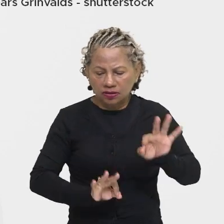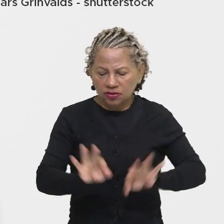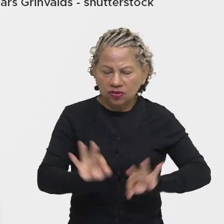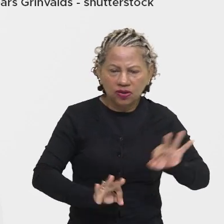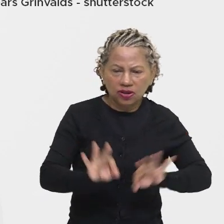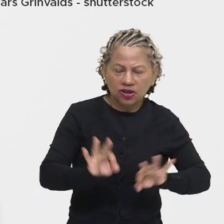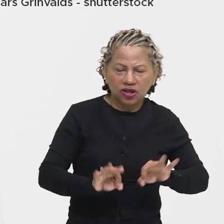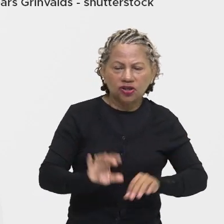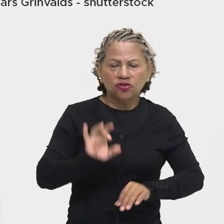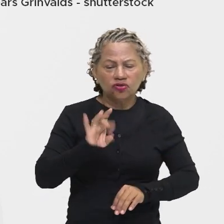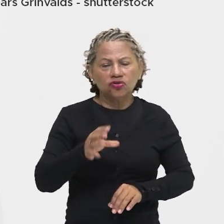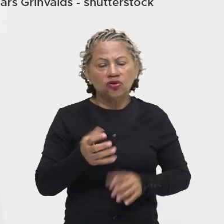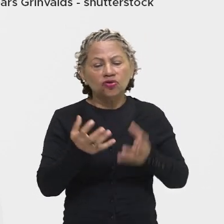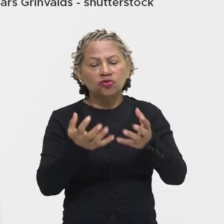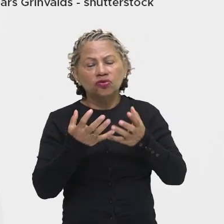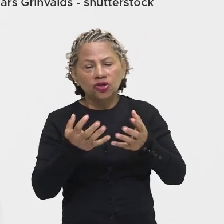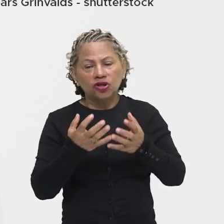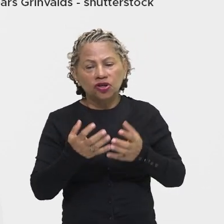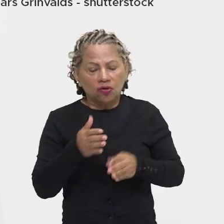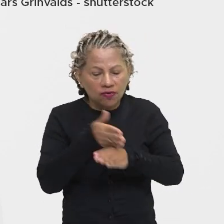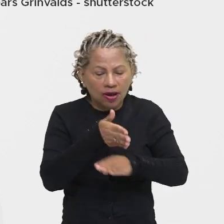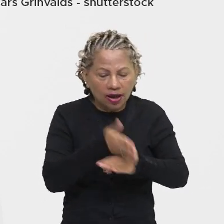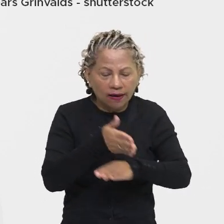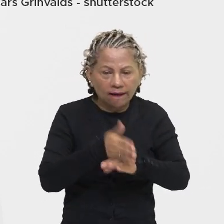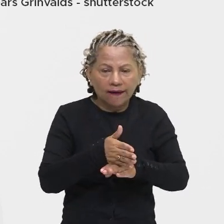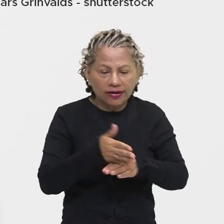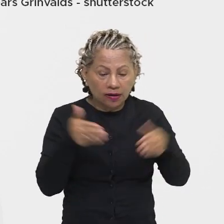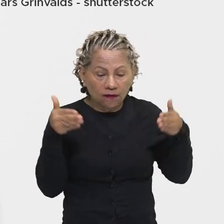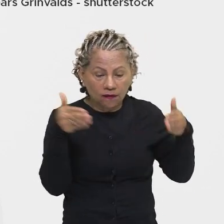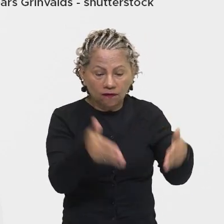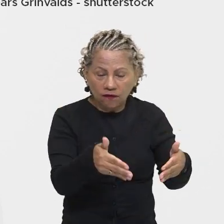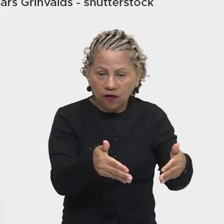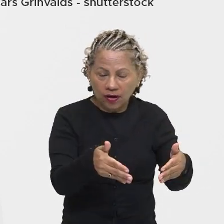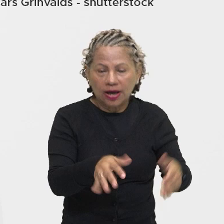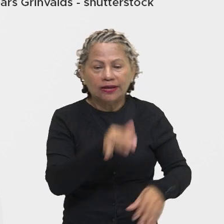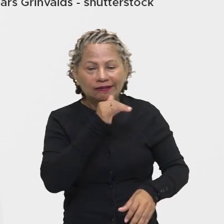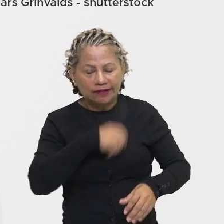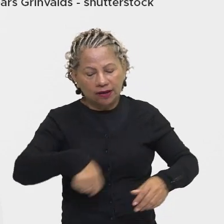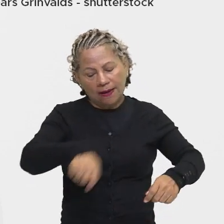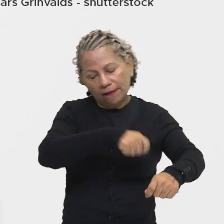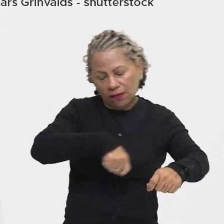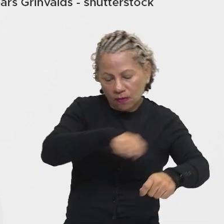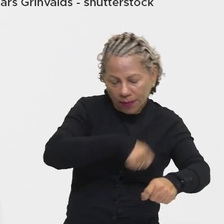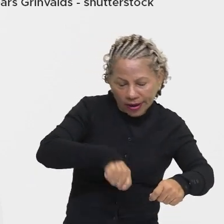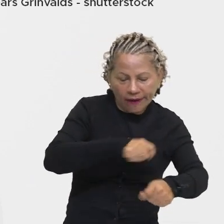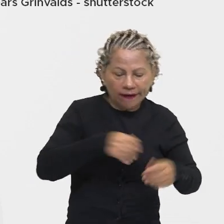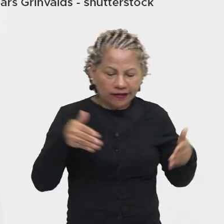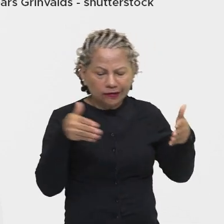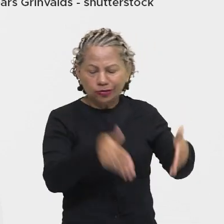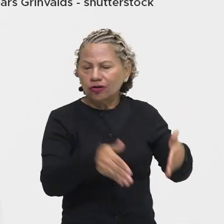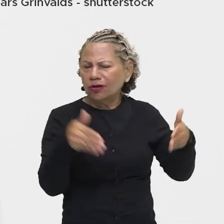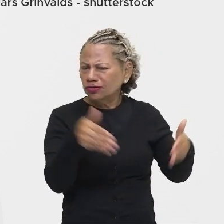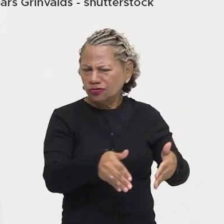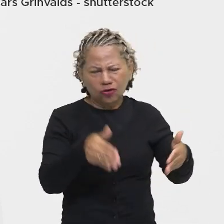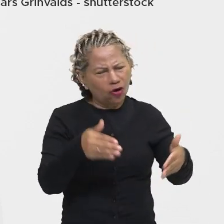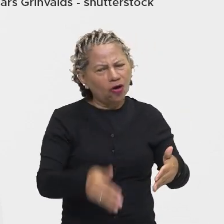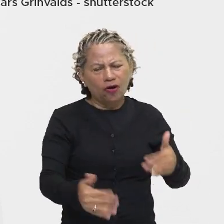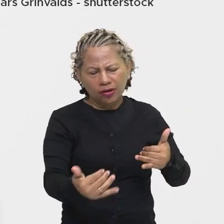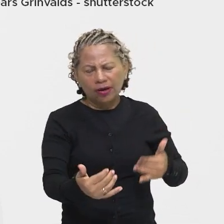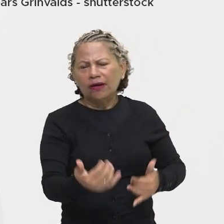os nossos interesses. Então, se nós temos interesses relacionados à cultura digital, relacionados